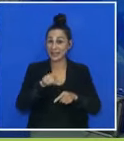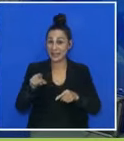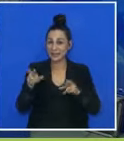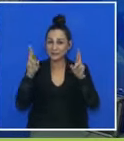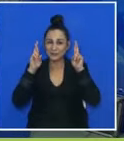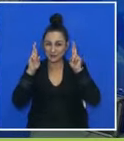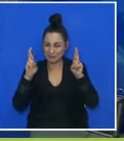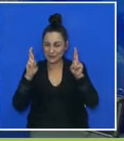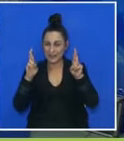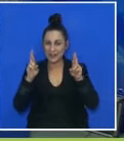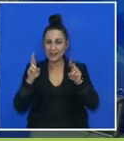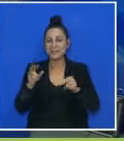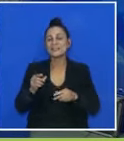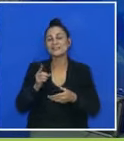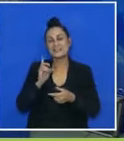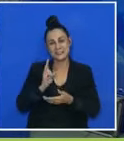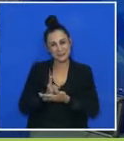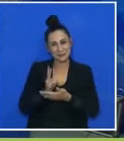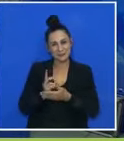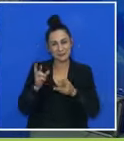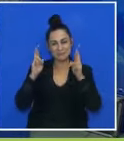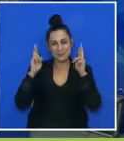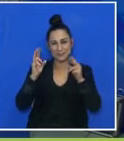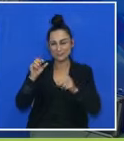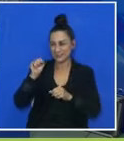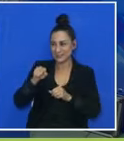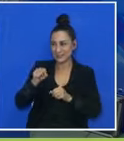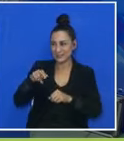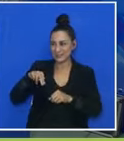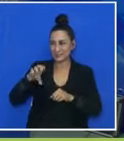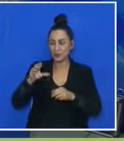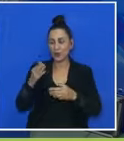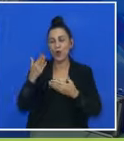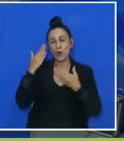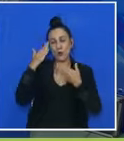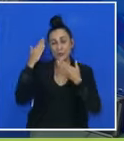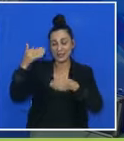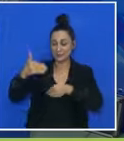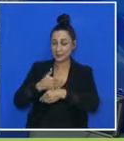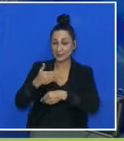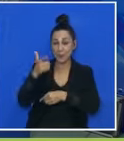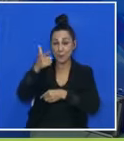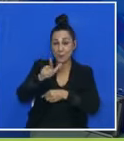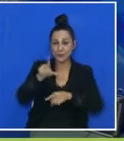era o que você esperava? Nós sempre esperamos que sim, né, Nicole? Obrigado pela sua participação e até o próximo sorteio.